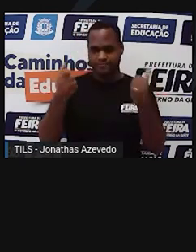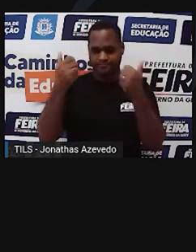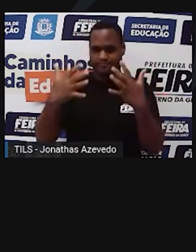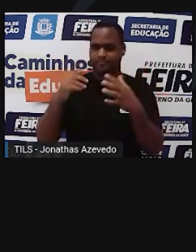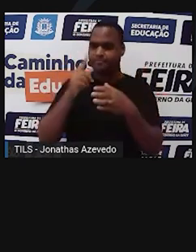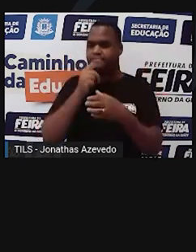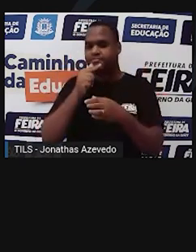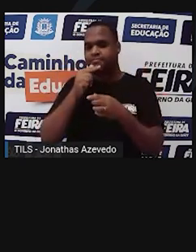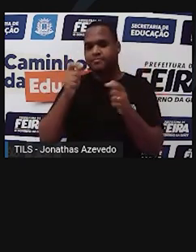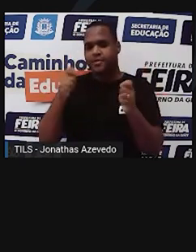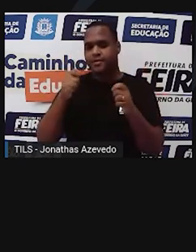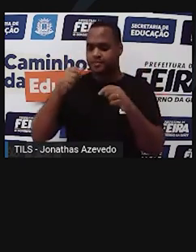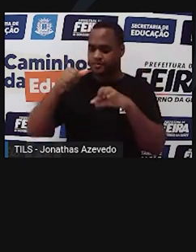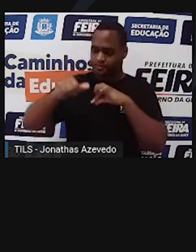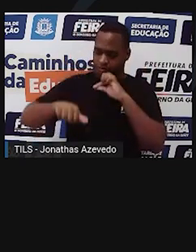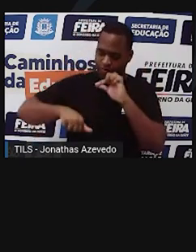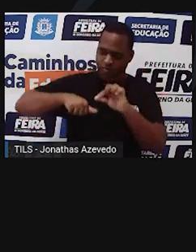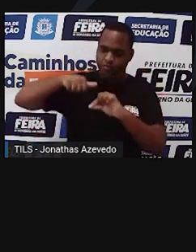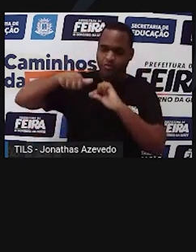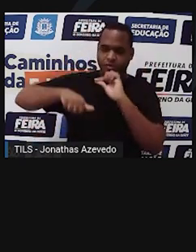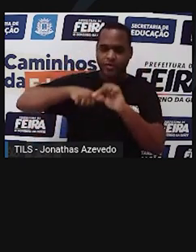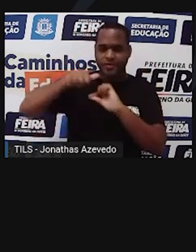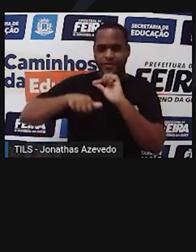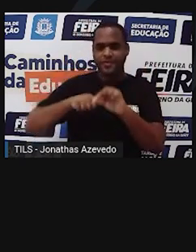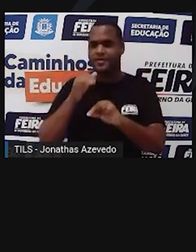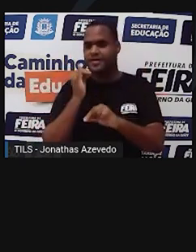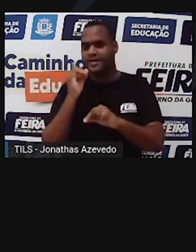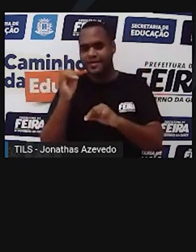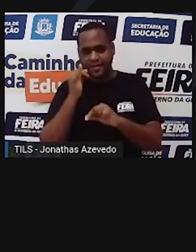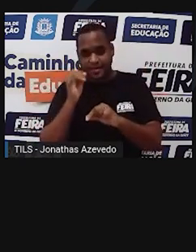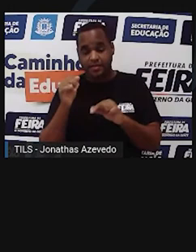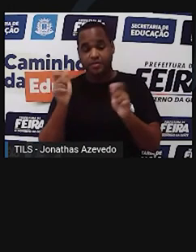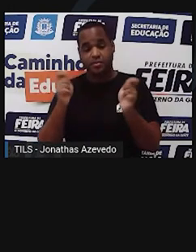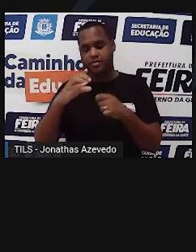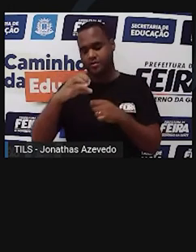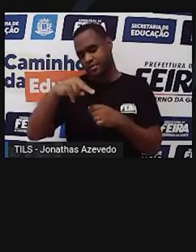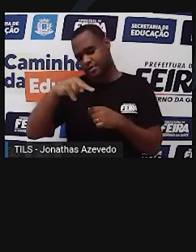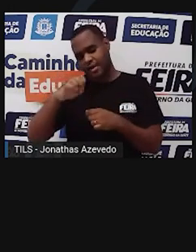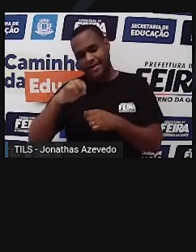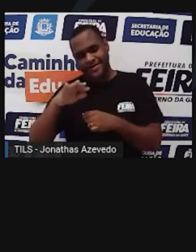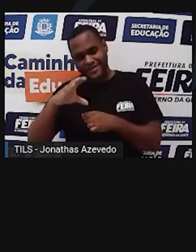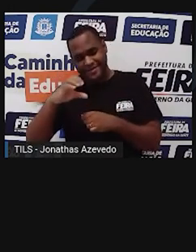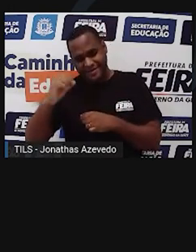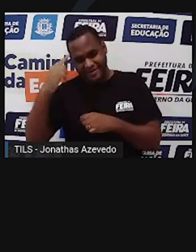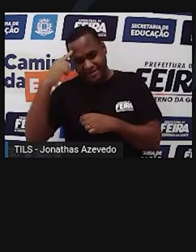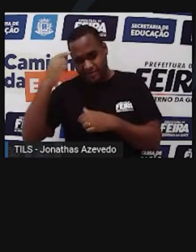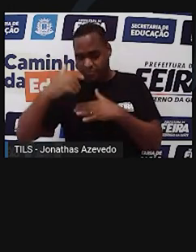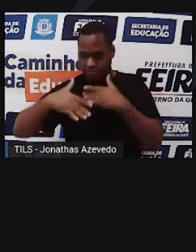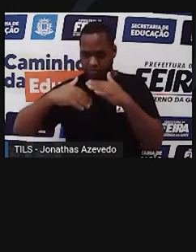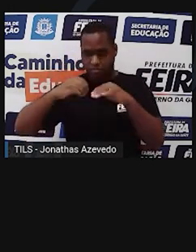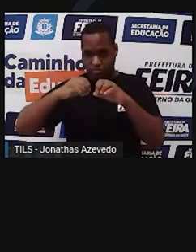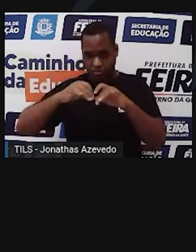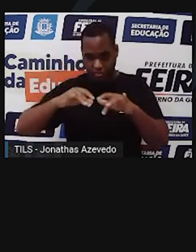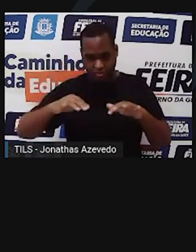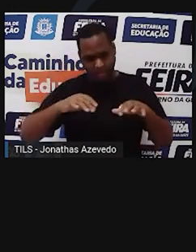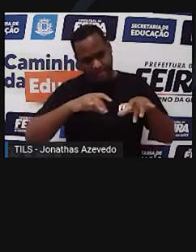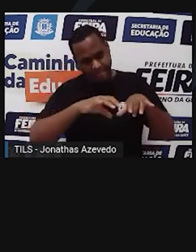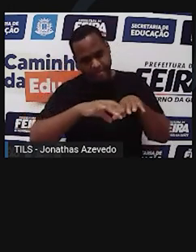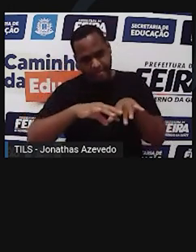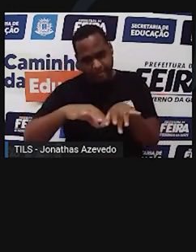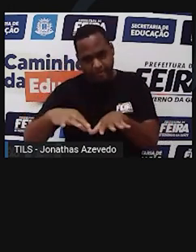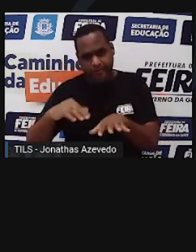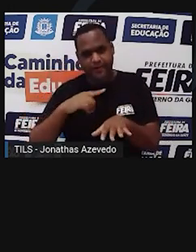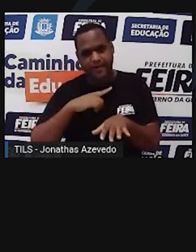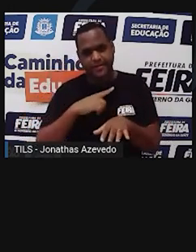vai sendo convertida em energia cinética à medida que vai escoando pelos dutos. O que acontece aqui